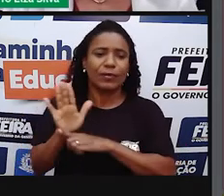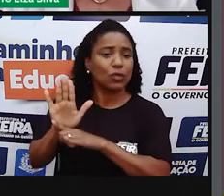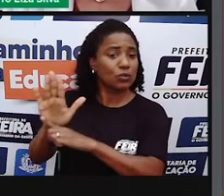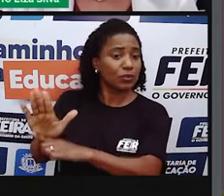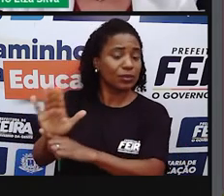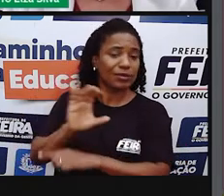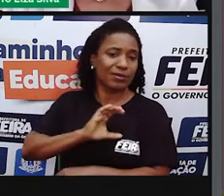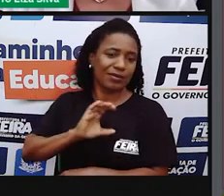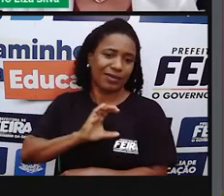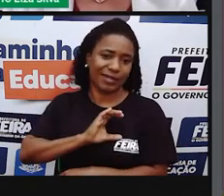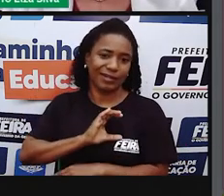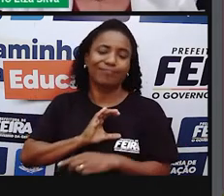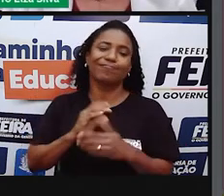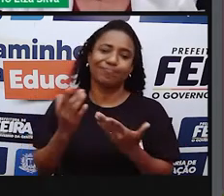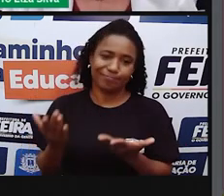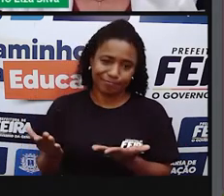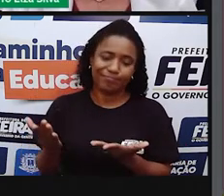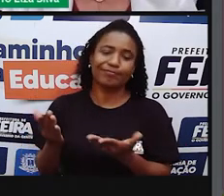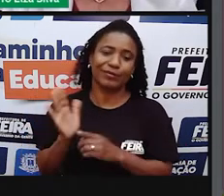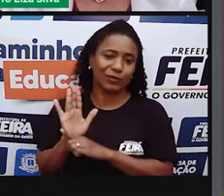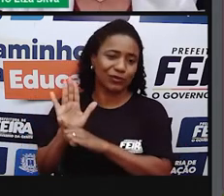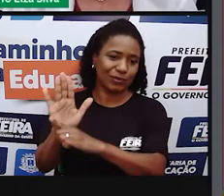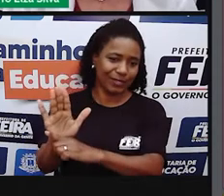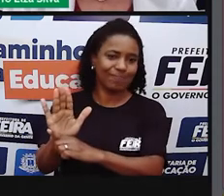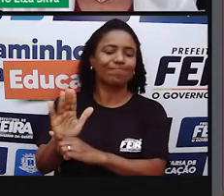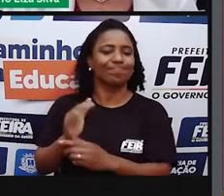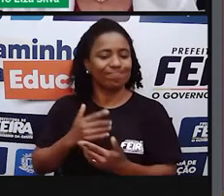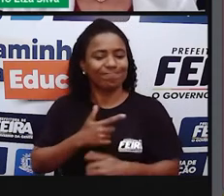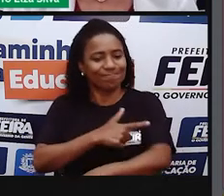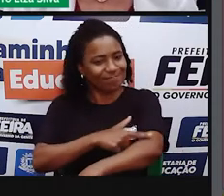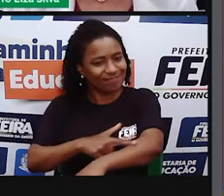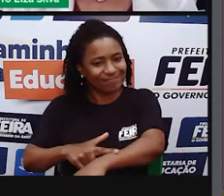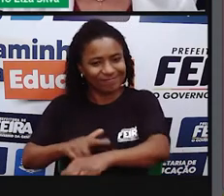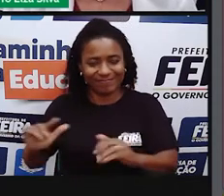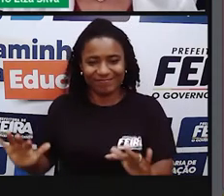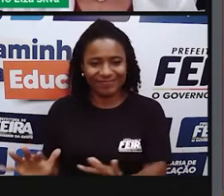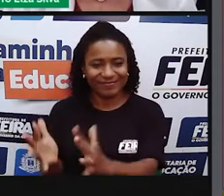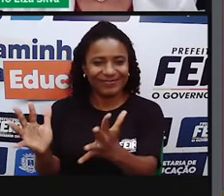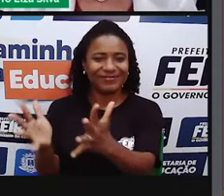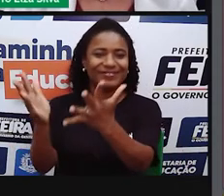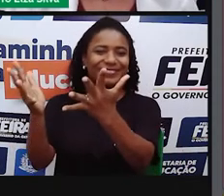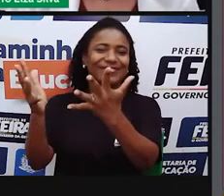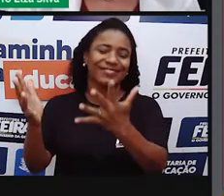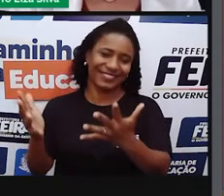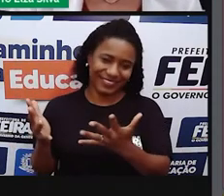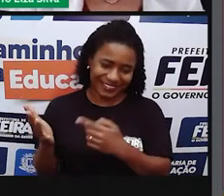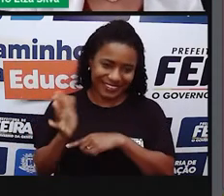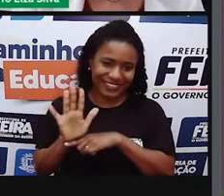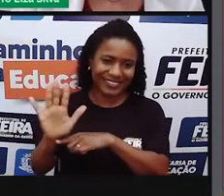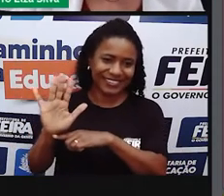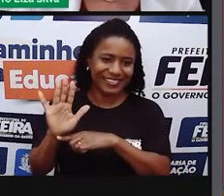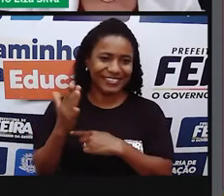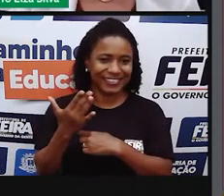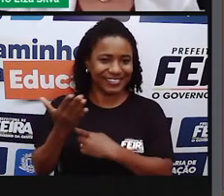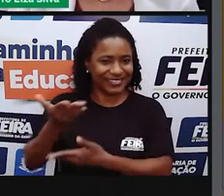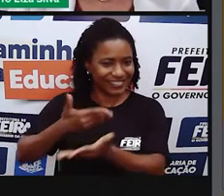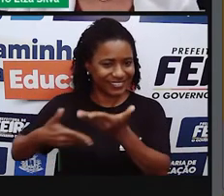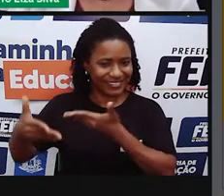com todos e todas e vamos encorajar e animar uns aos outros. Ok?